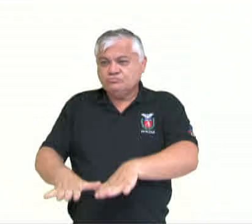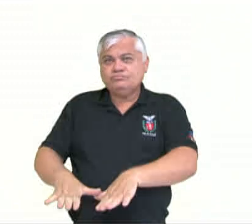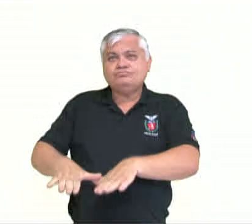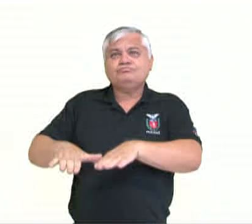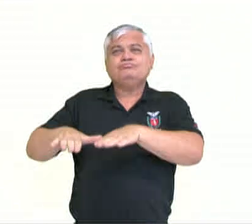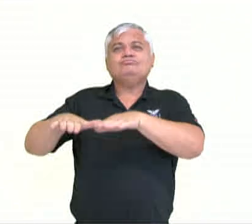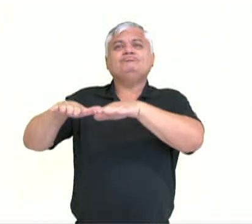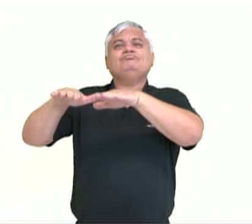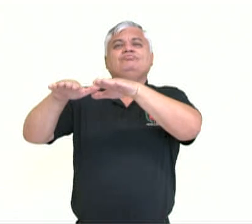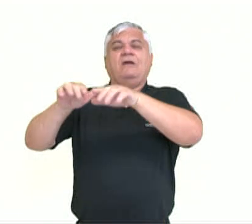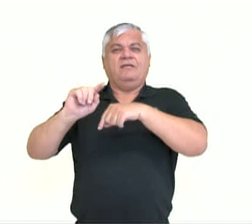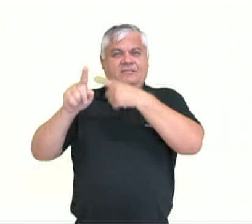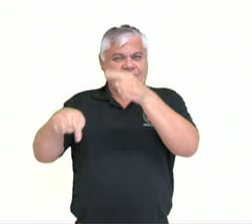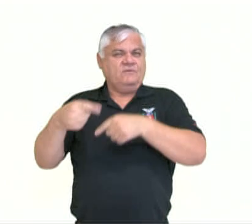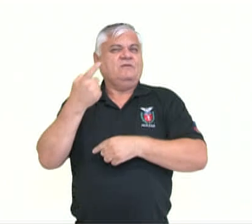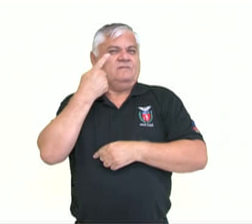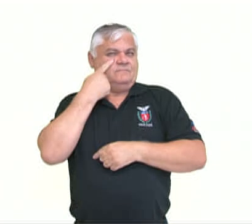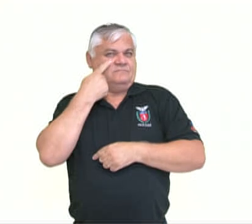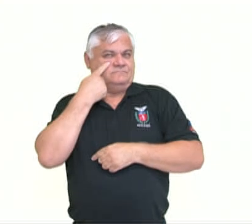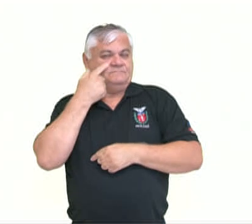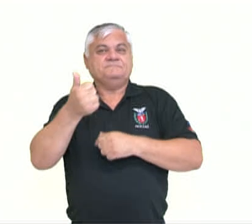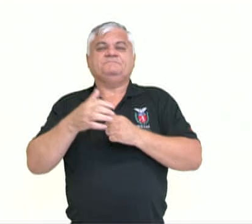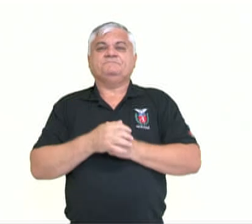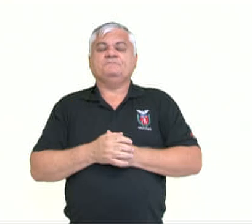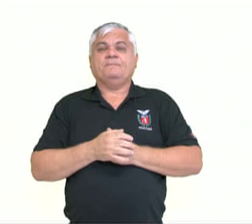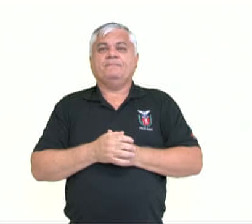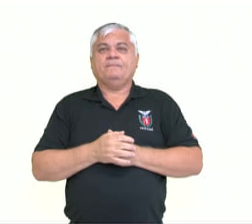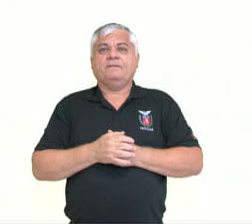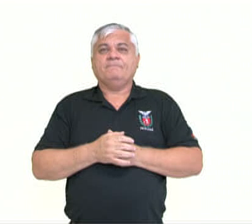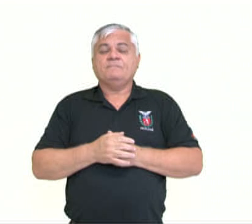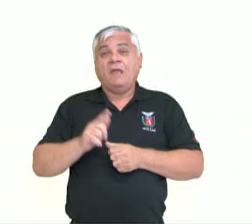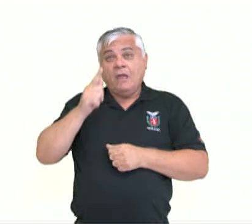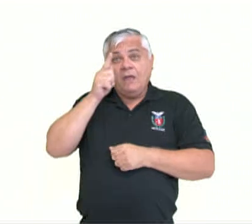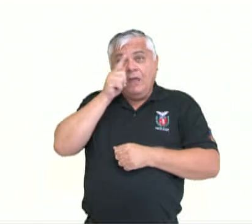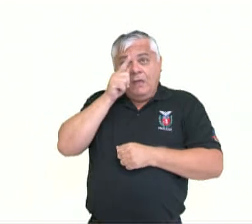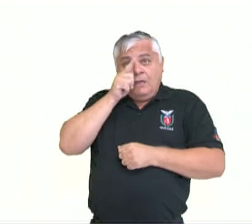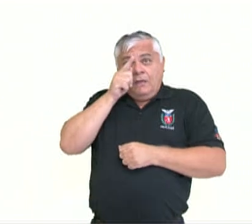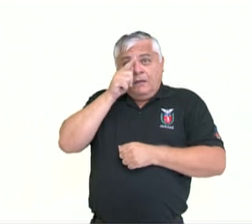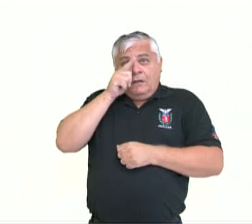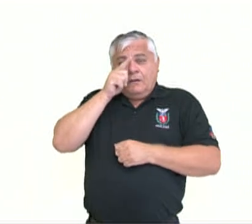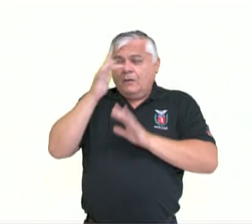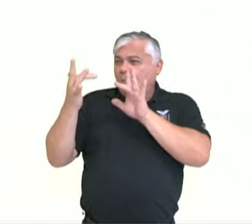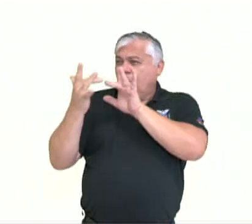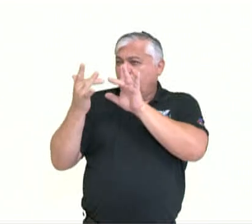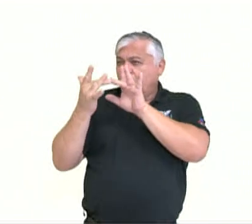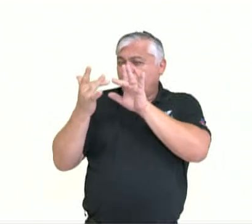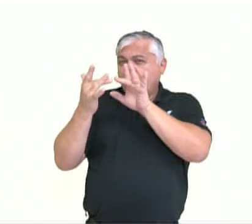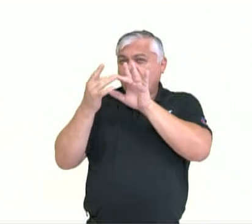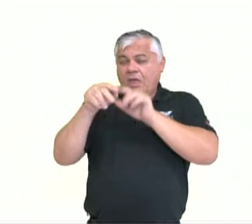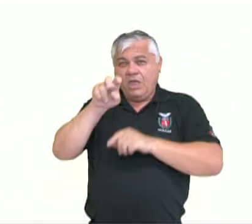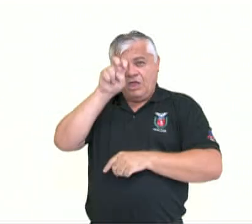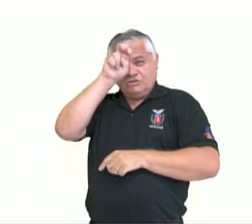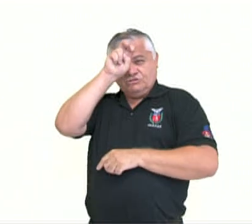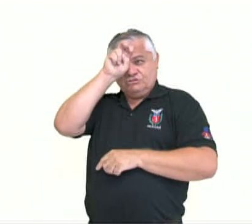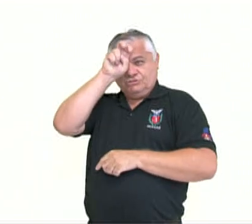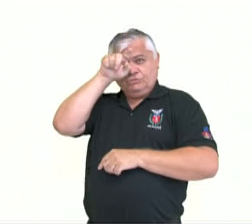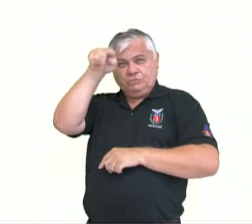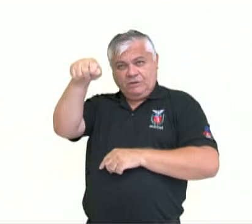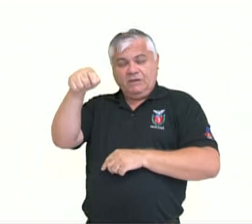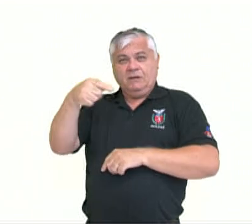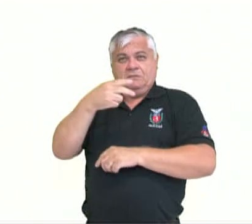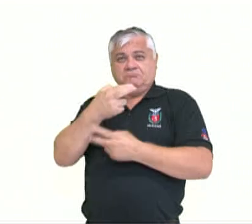aula vocês podem conferir. Os gregos, em contato com a filosofia egípcia, são responsáveis por